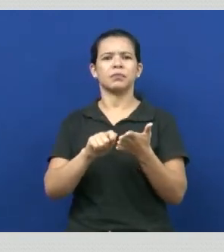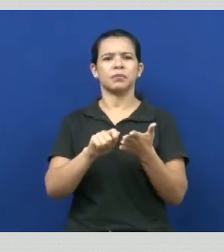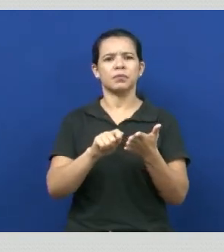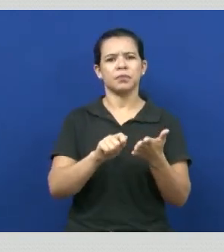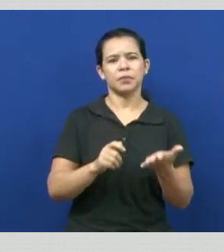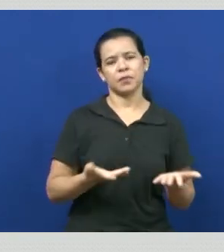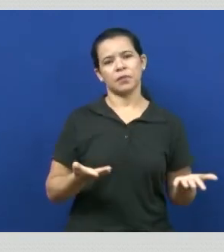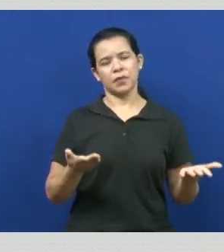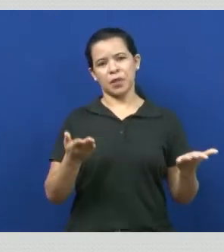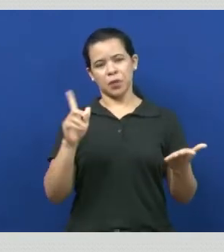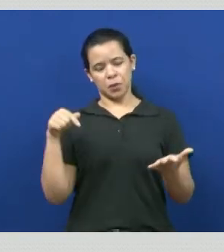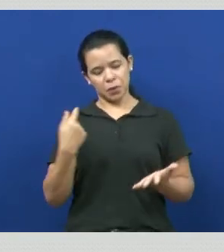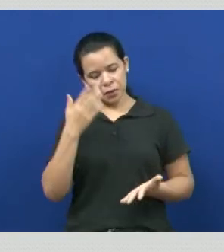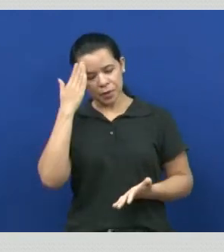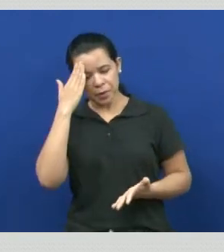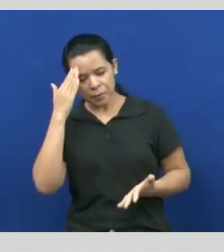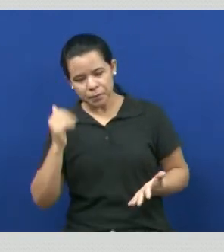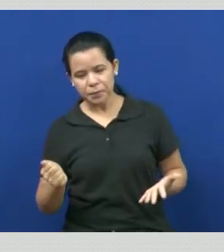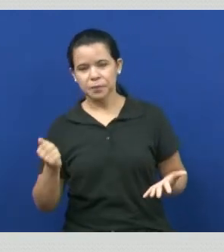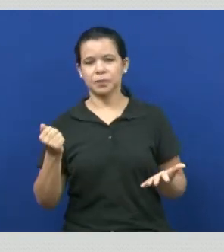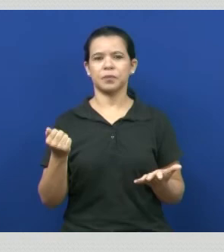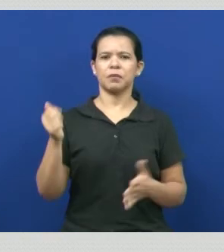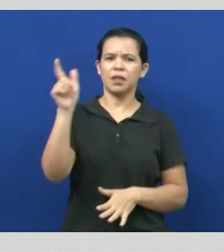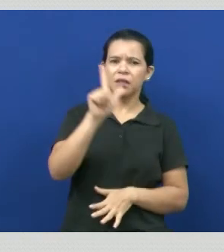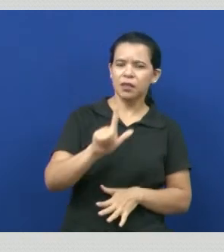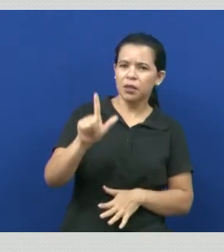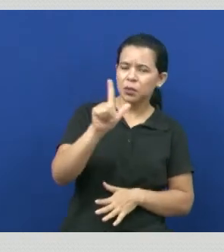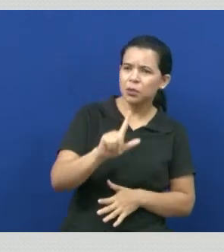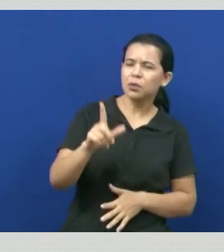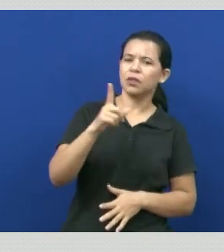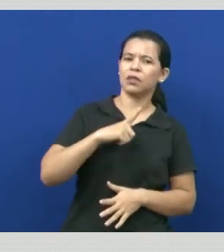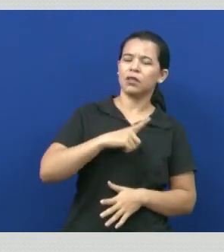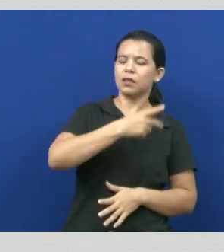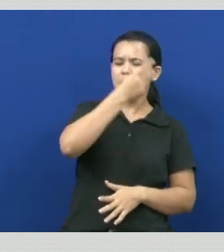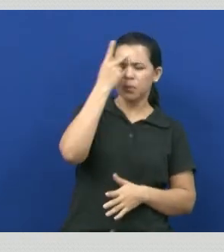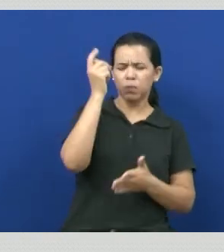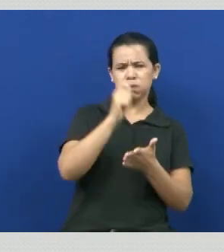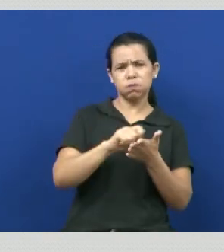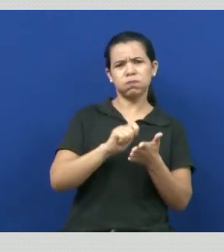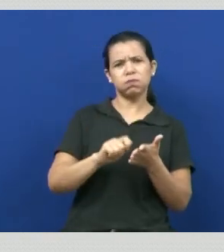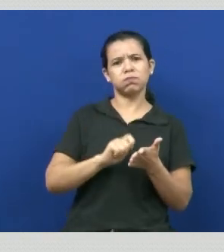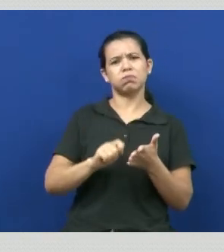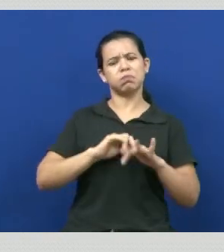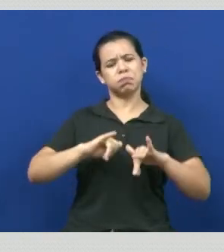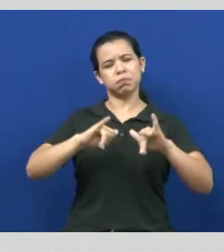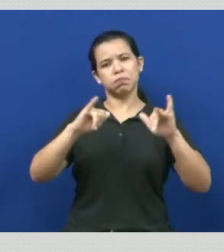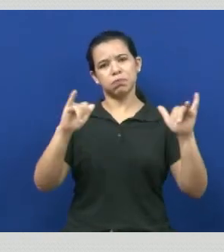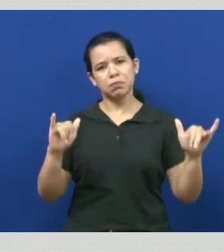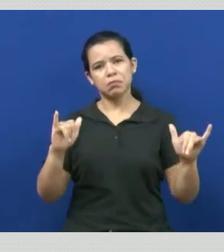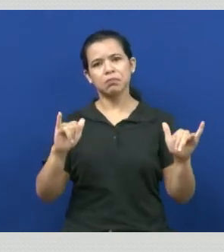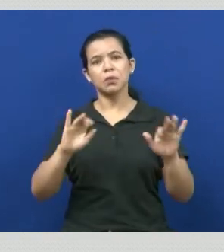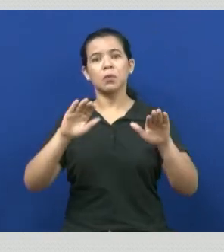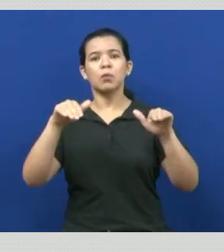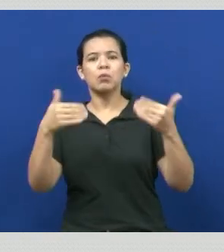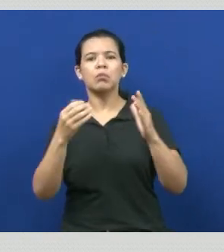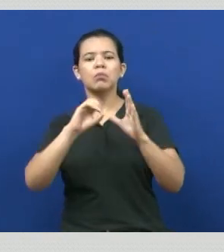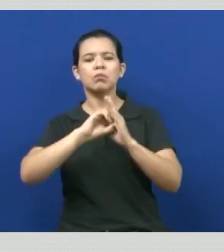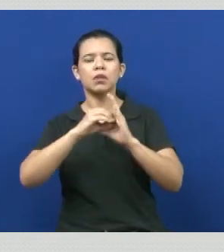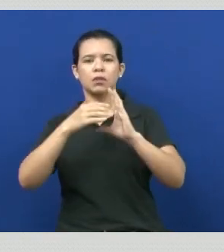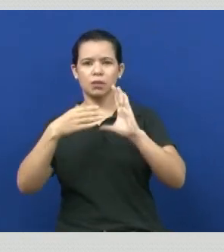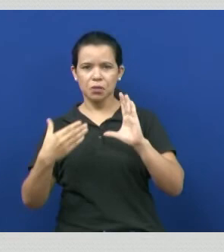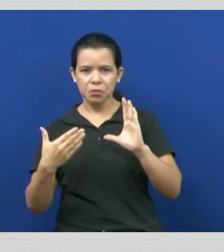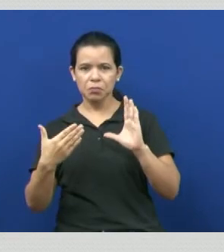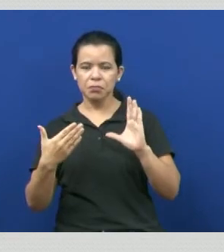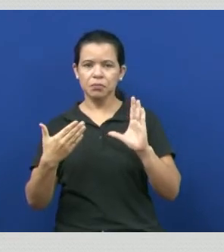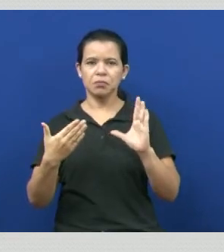literários ou não, eles tiveram seus representantes. Né? Quais as características dele, do pré-modernismo,